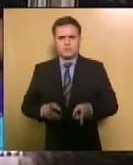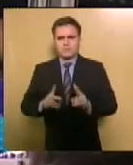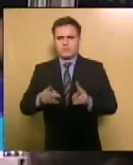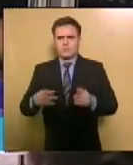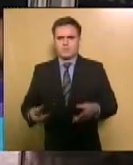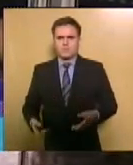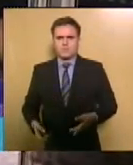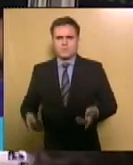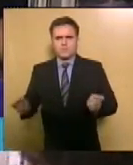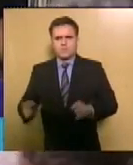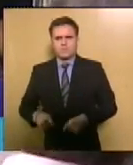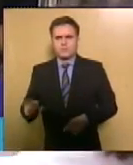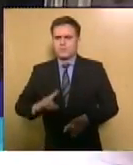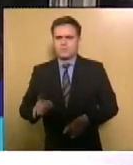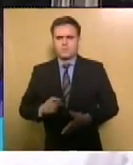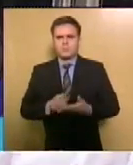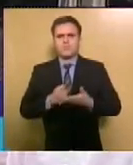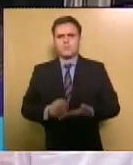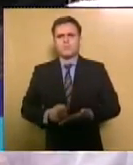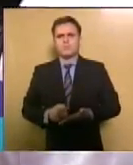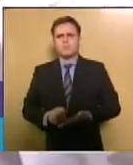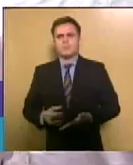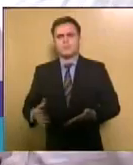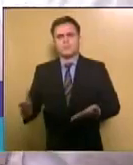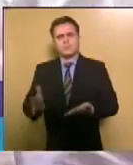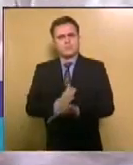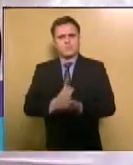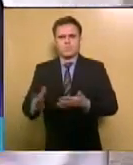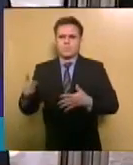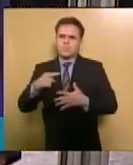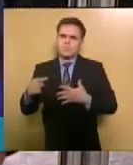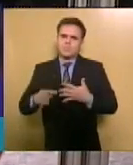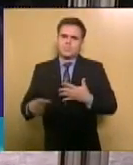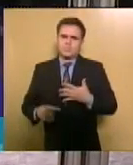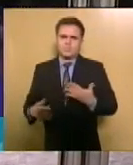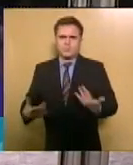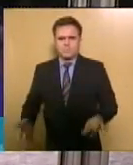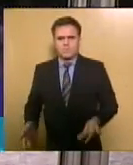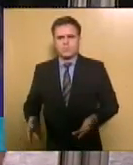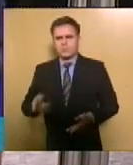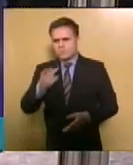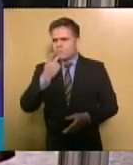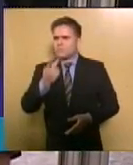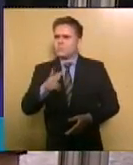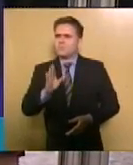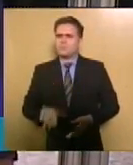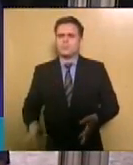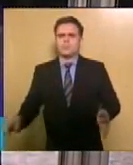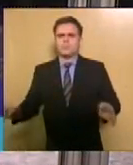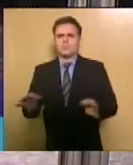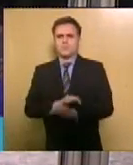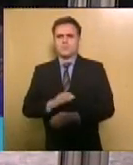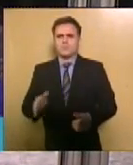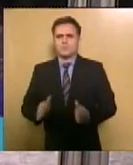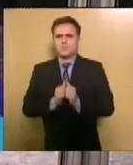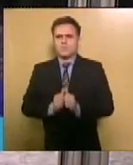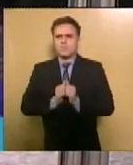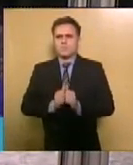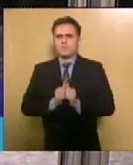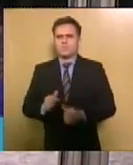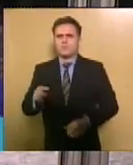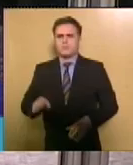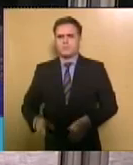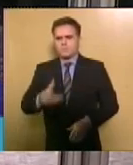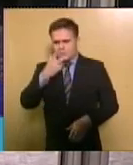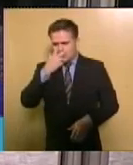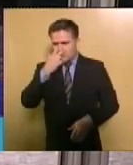deixar de de colocar aqui alguns pontos que pra gente na fala que foi colocada pelos companheiros aqui parece